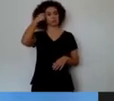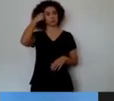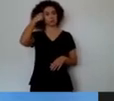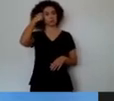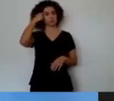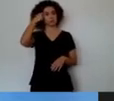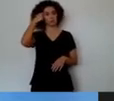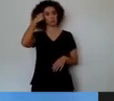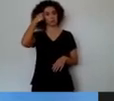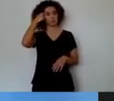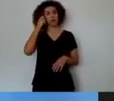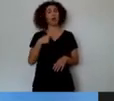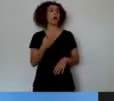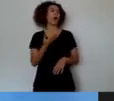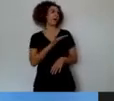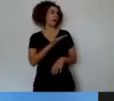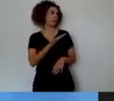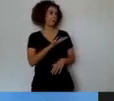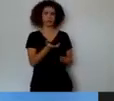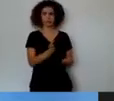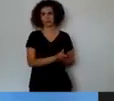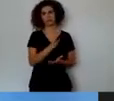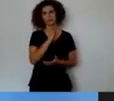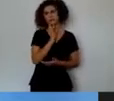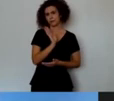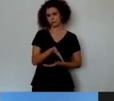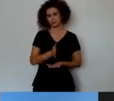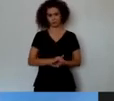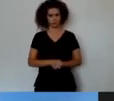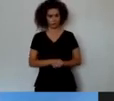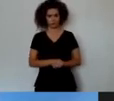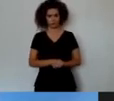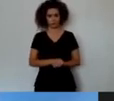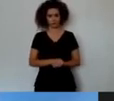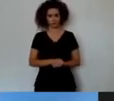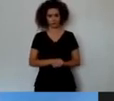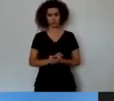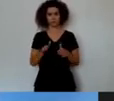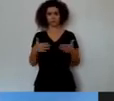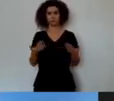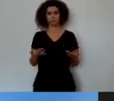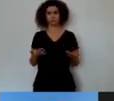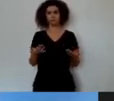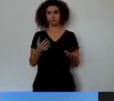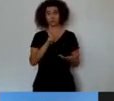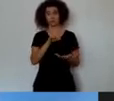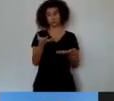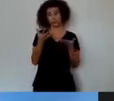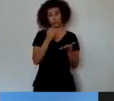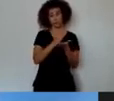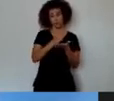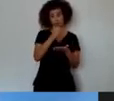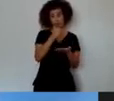que a conhece com todos esses estereótipos derrogatórios. Assim. Então, né, vai querer contratar, se essas pessoas oferecem risco para a